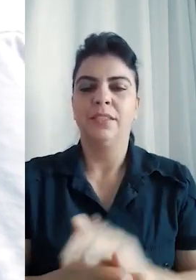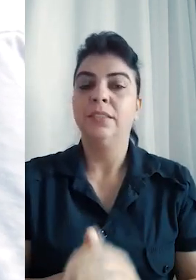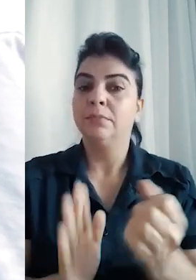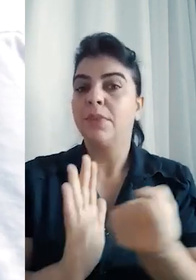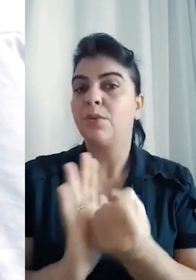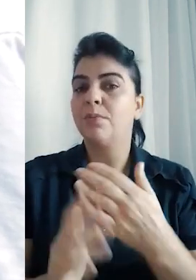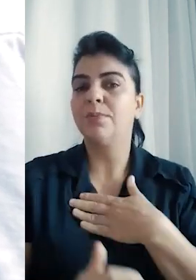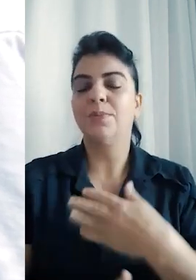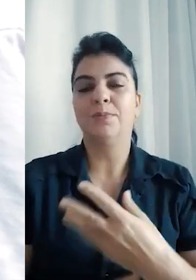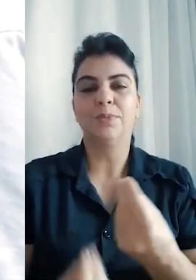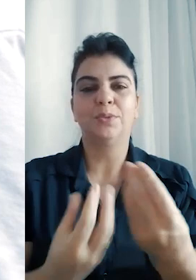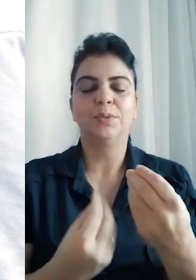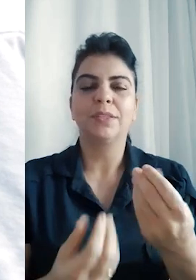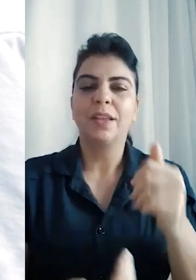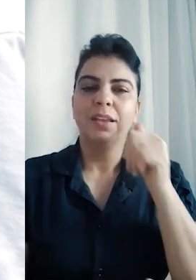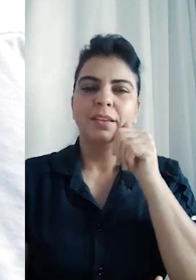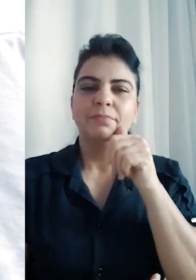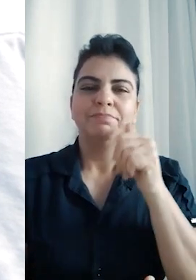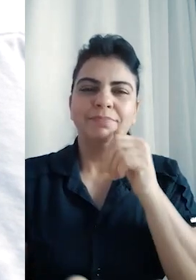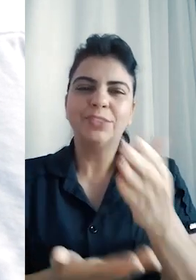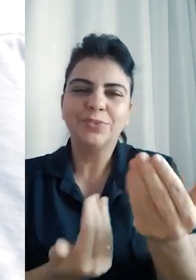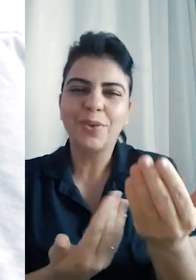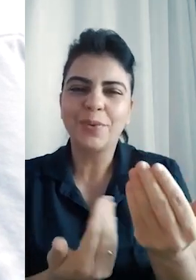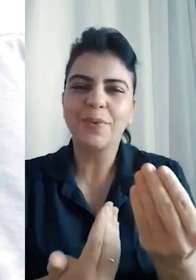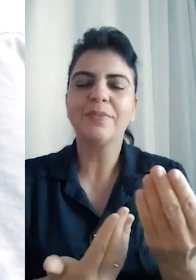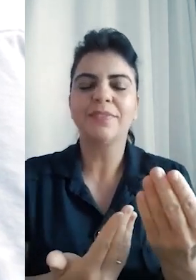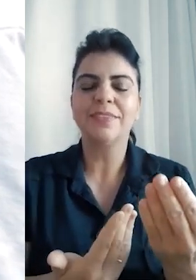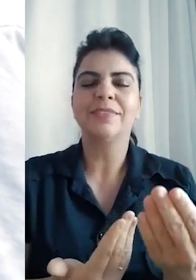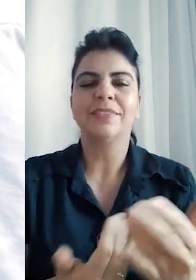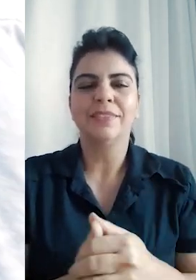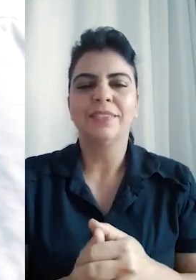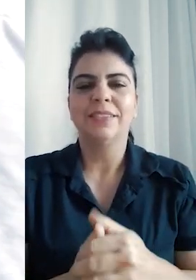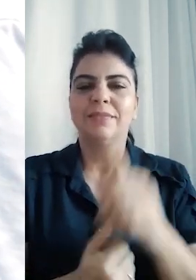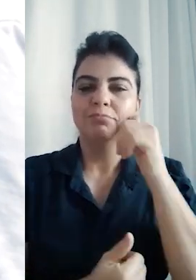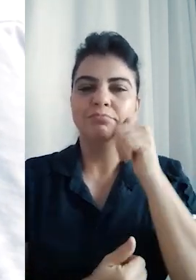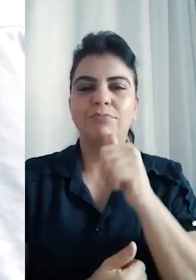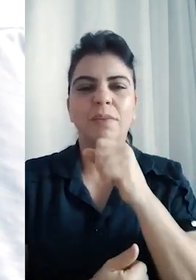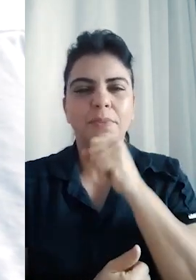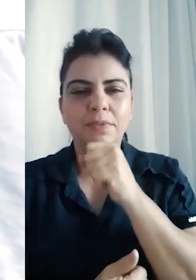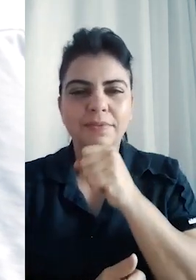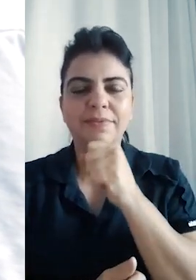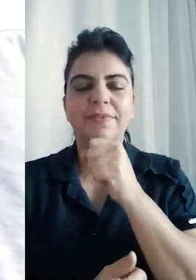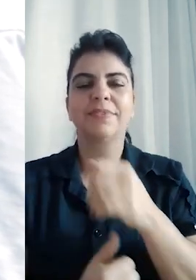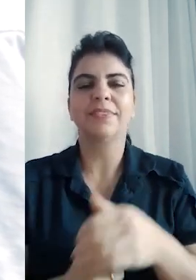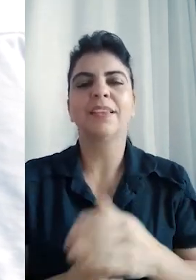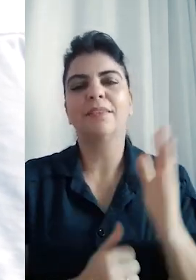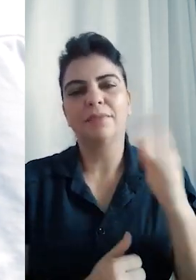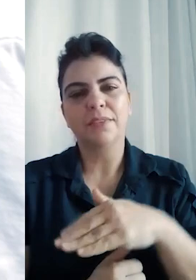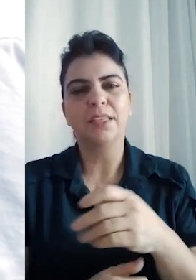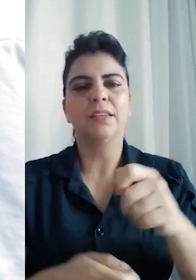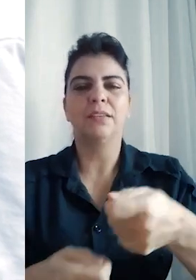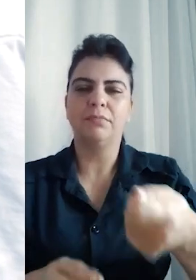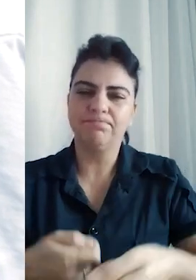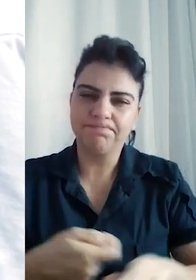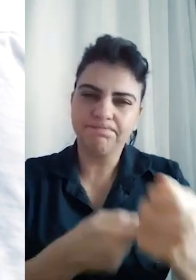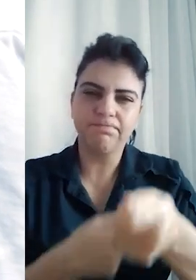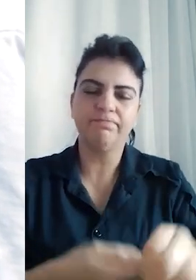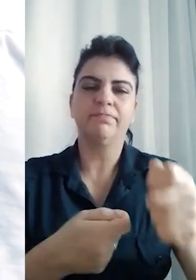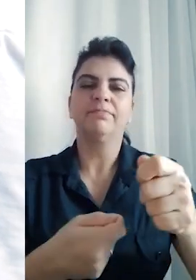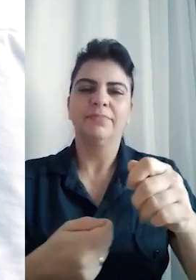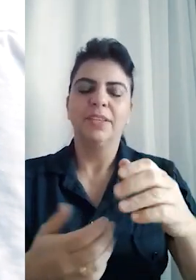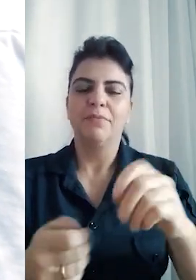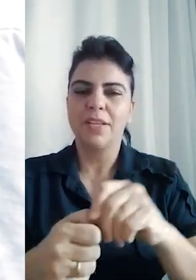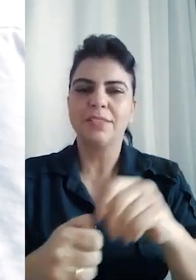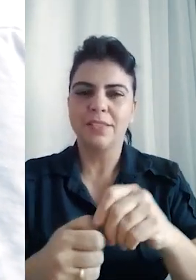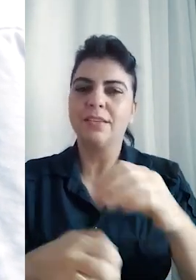né, então isso marcou muito, até moças, né, jovens e de senhoras, mexia no concreto, dava